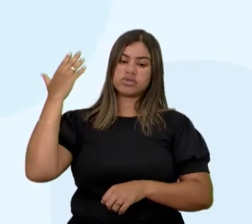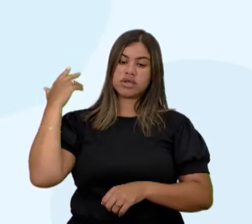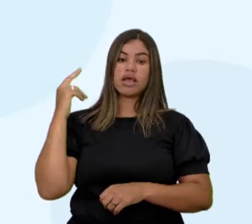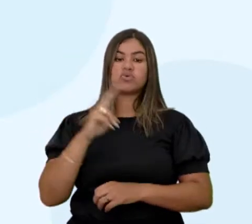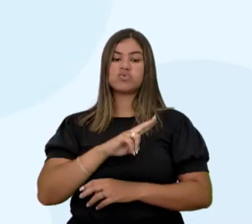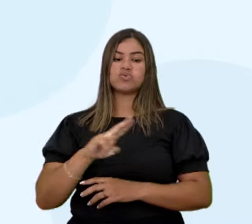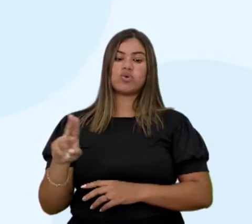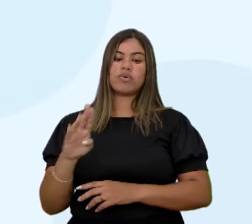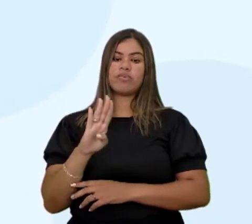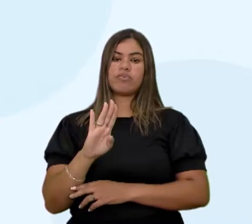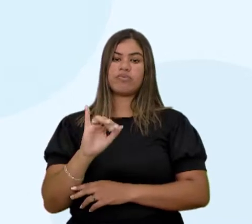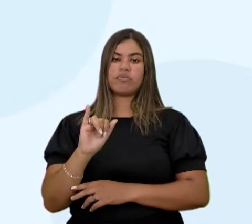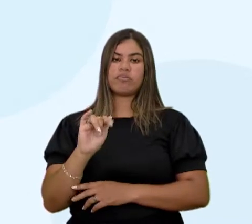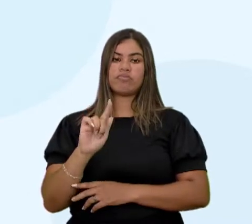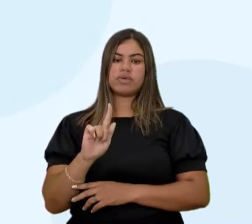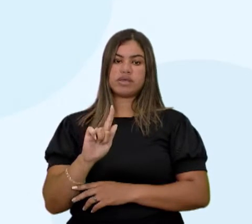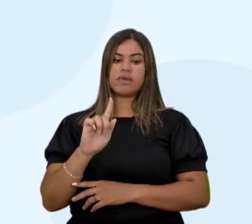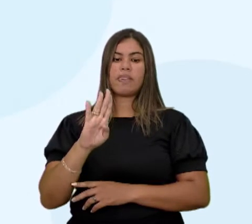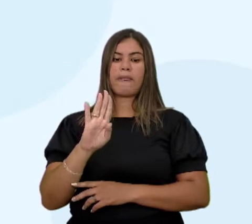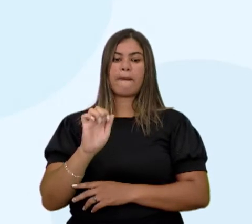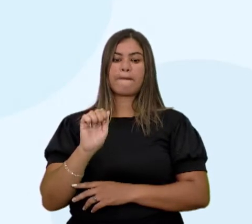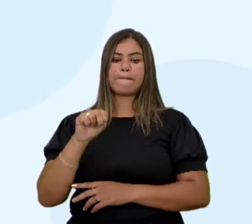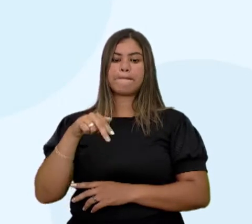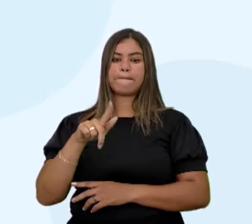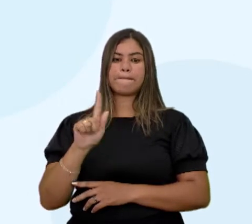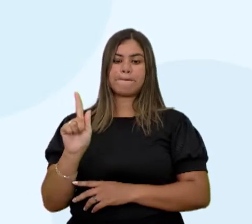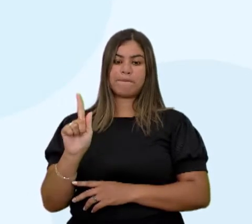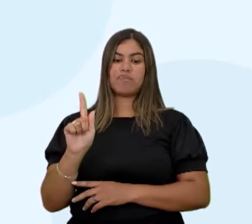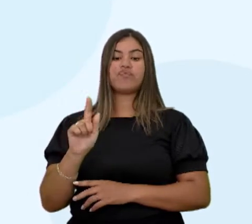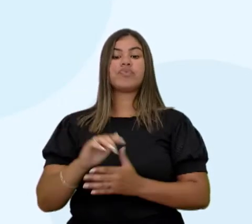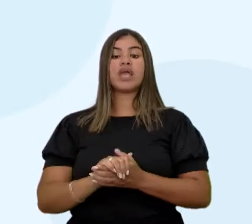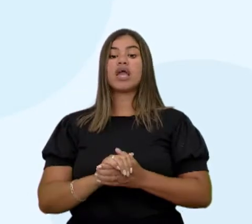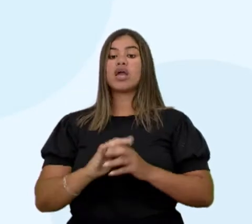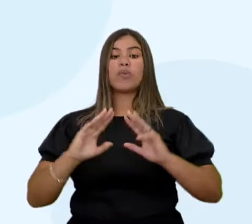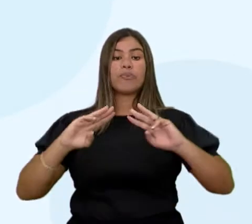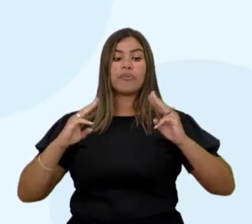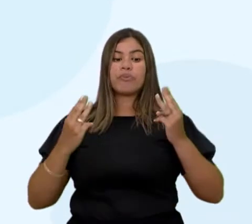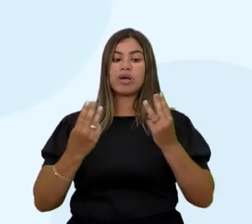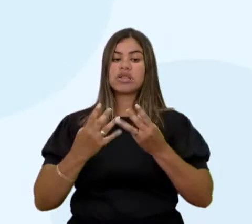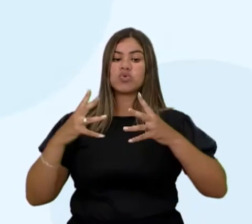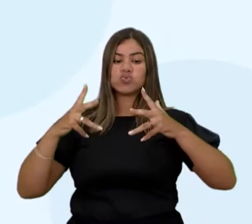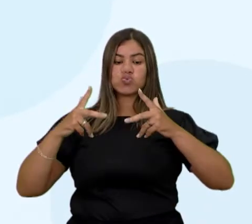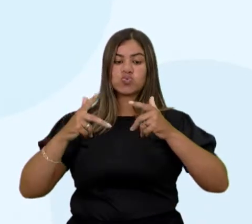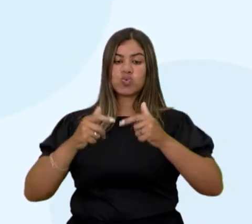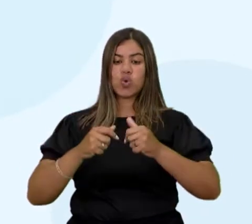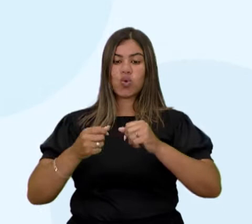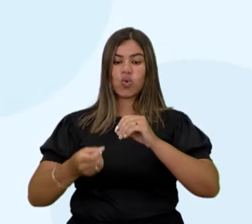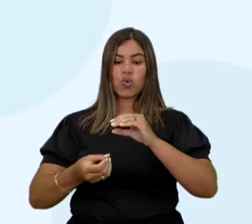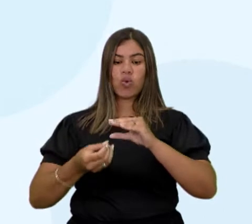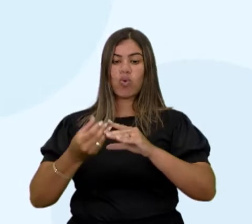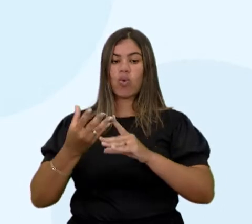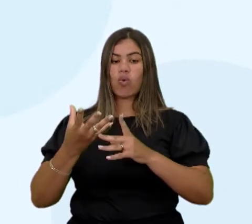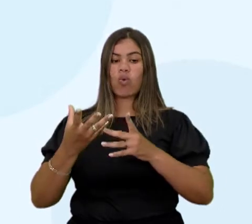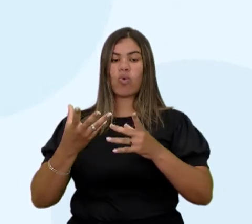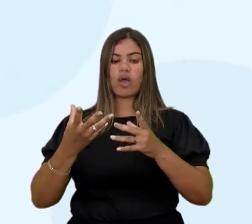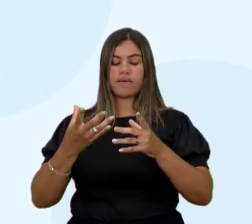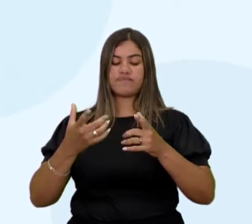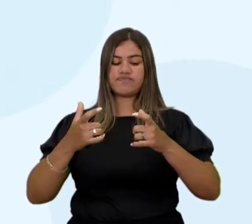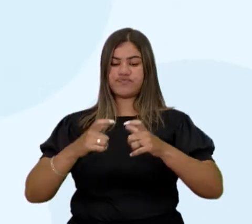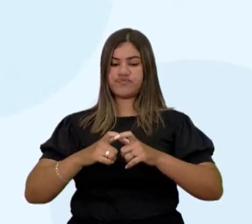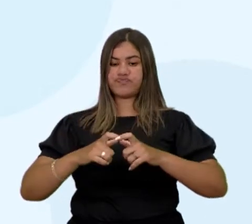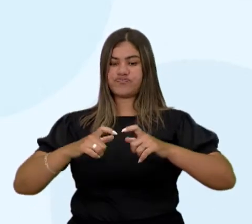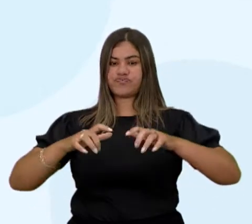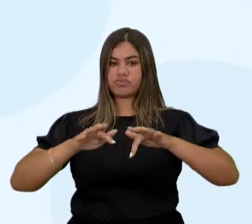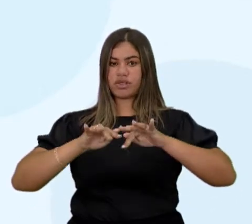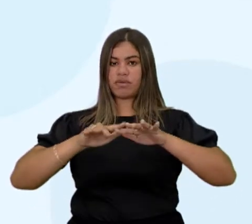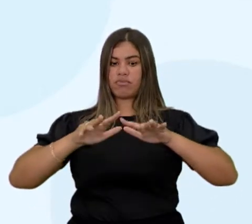Bang. Toda a matéria que existe formou-se em uma fração de segundo em um espaço infinitamente pequeno e